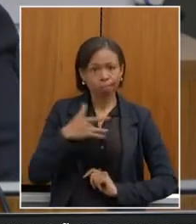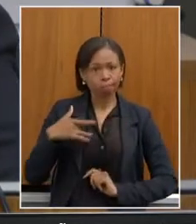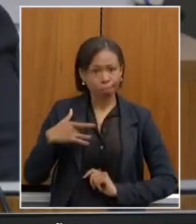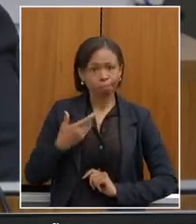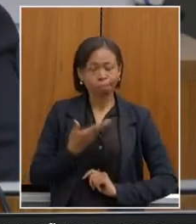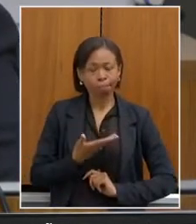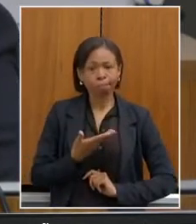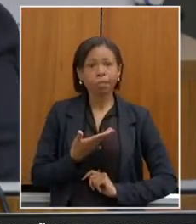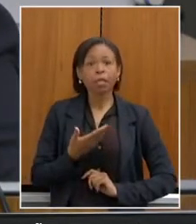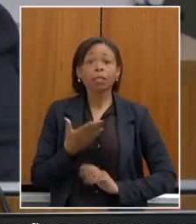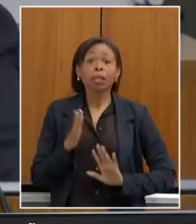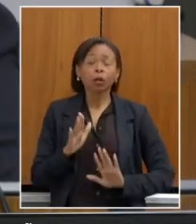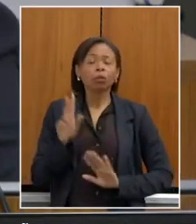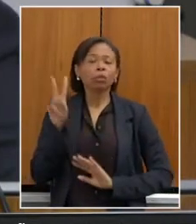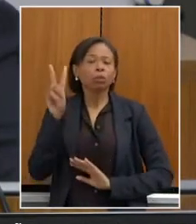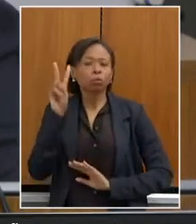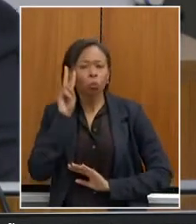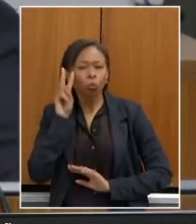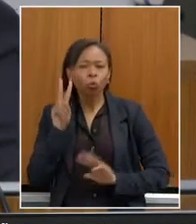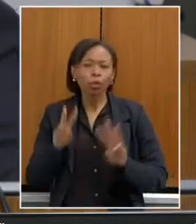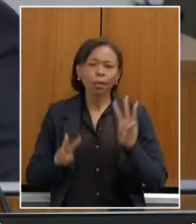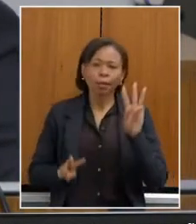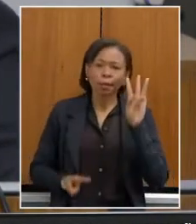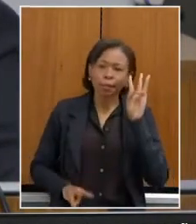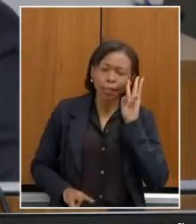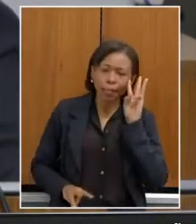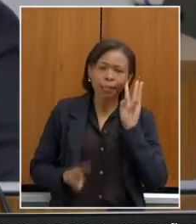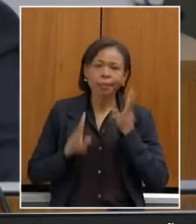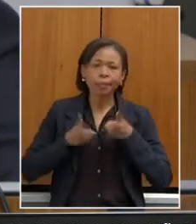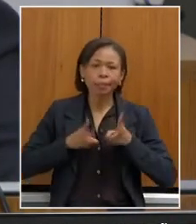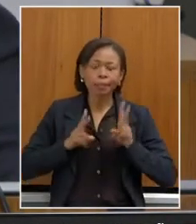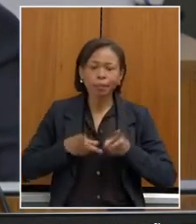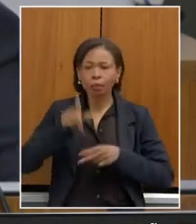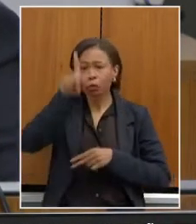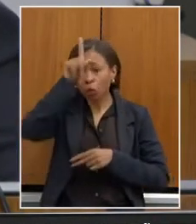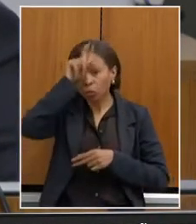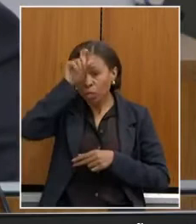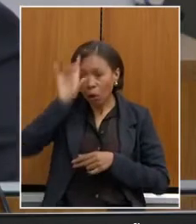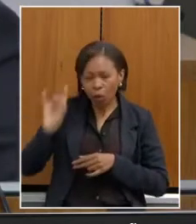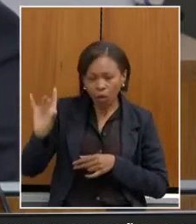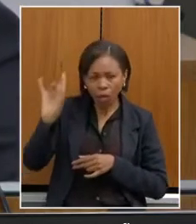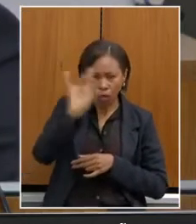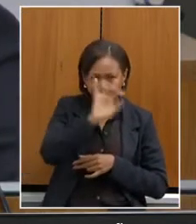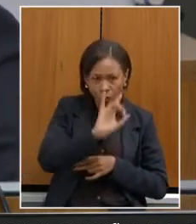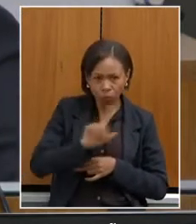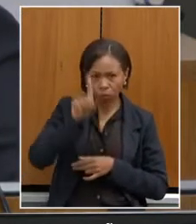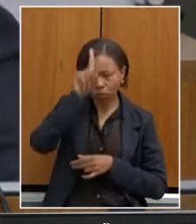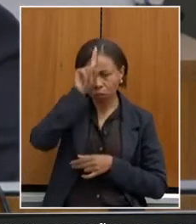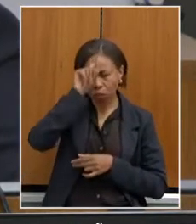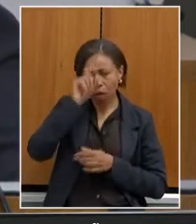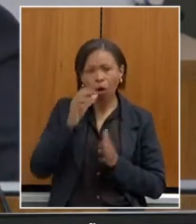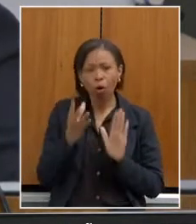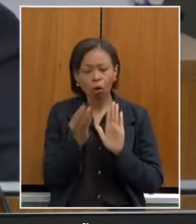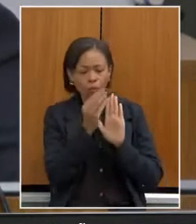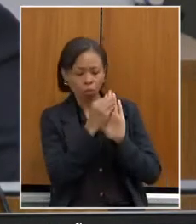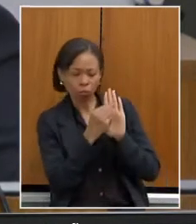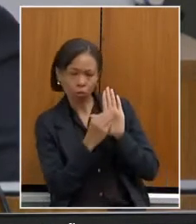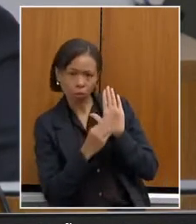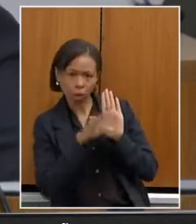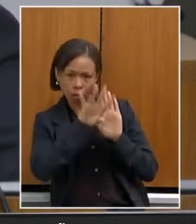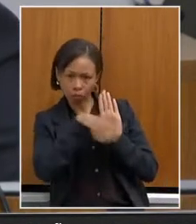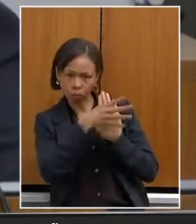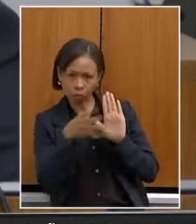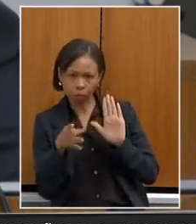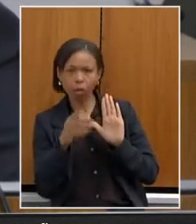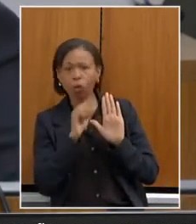é toda segunda e terça-feira cada hospital cada gestor preenche uma tabela a tabela consta número de leitos a